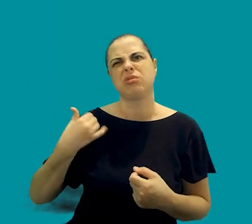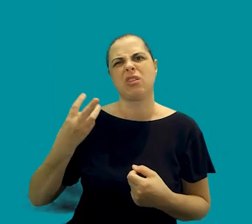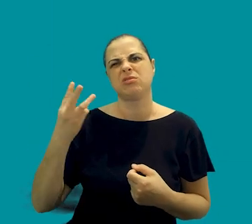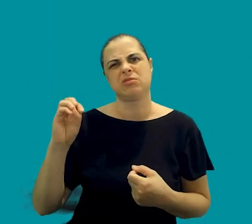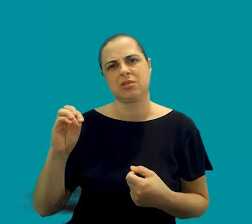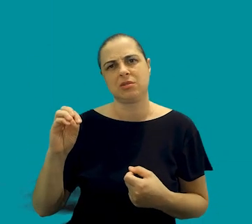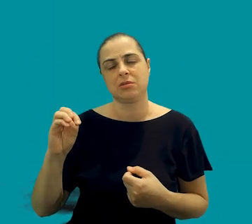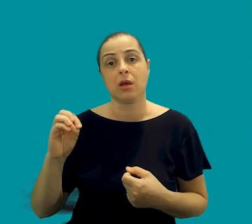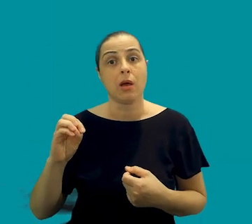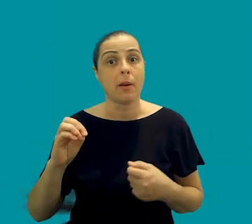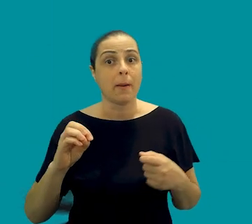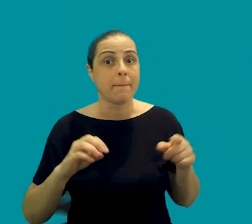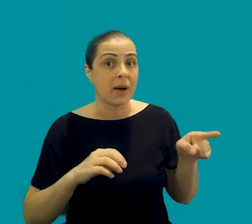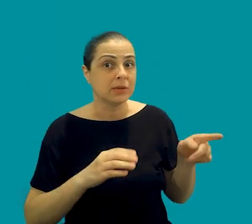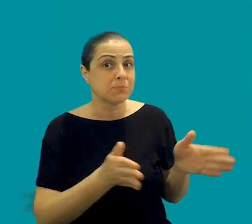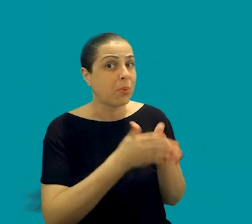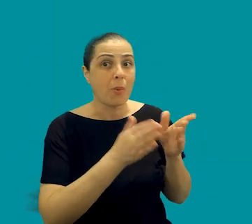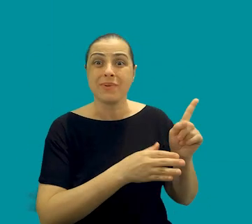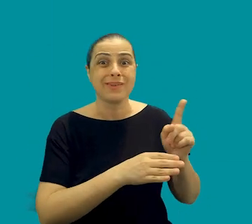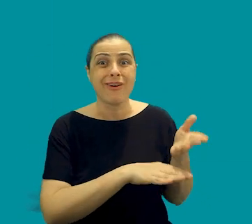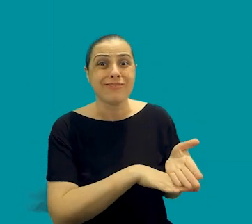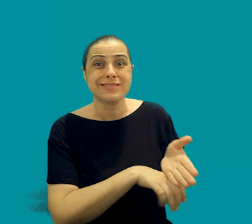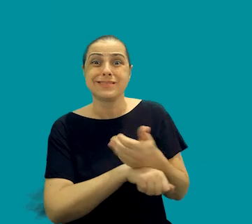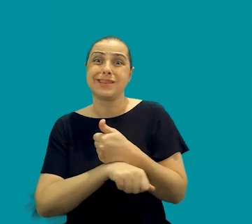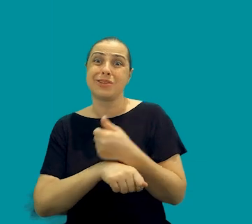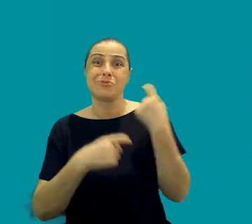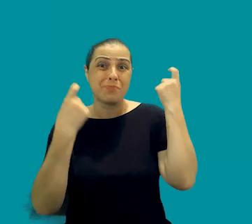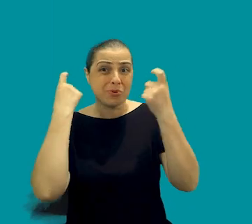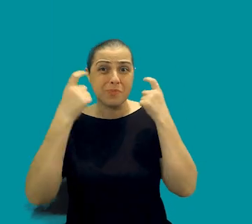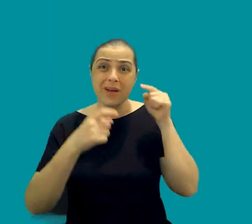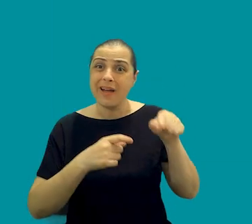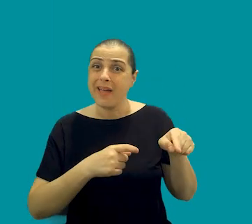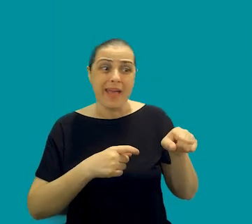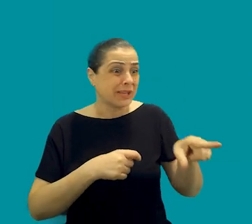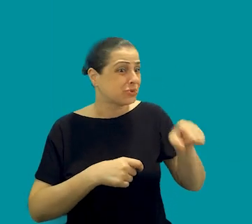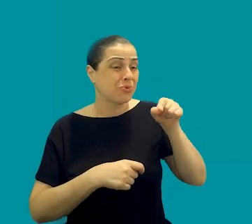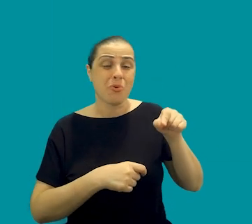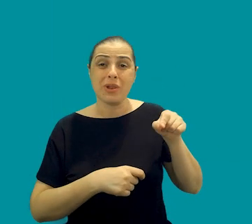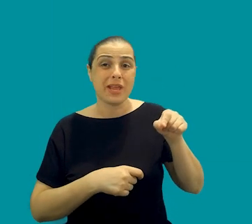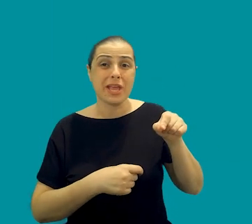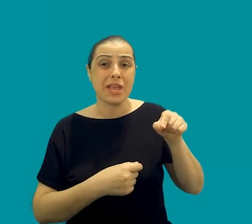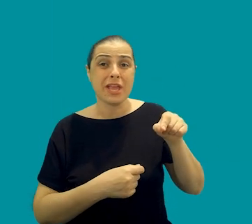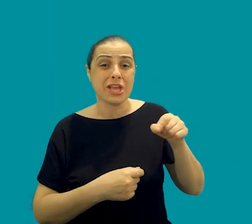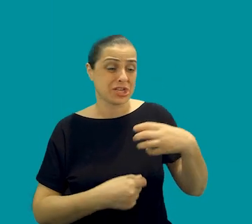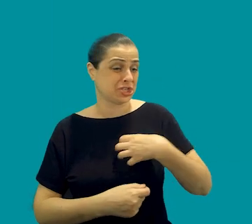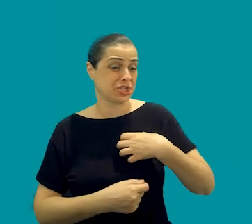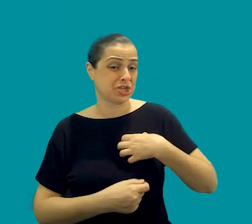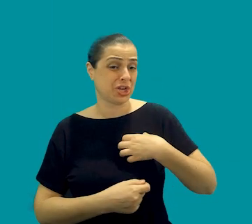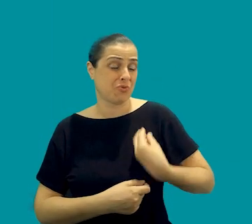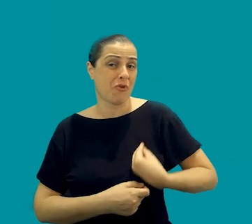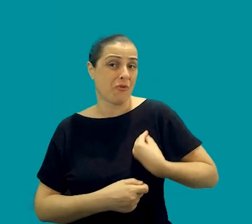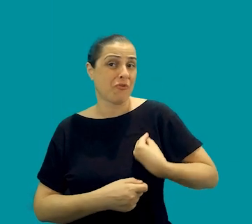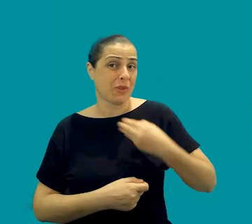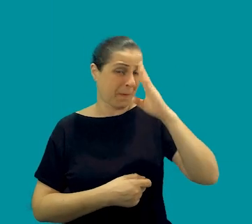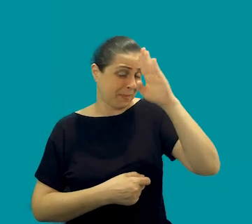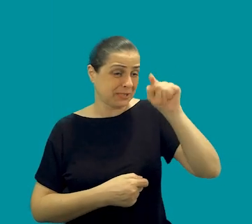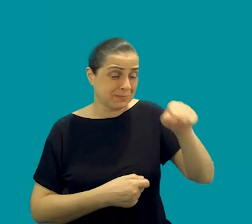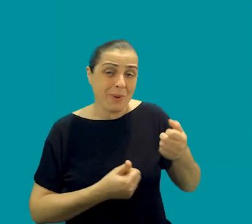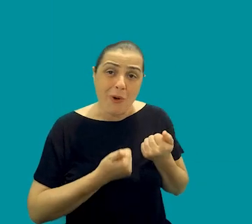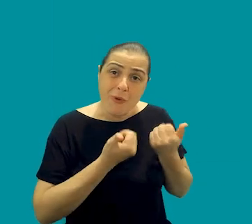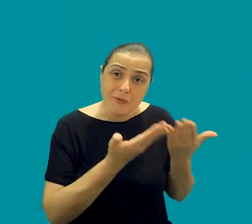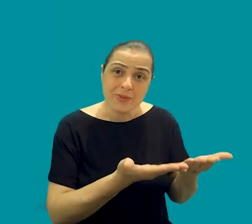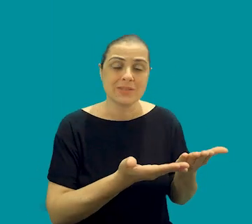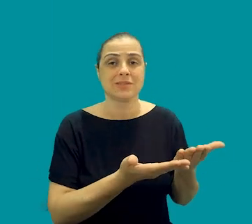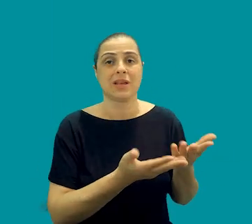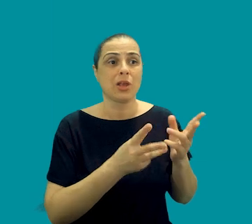Então, assim, essa definição de vida para eles é fundamental, né? Então, assim, isso aí dá um eixo